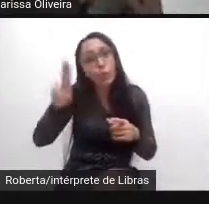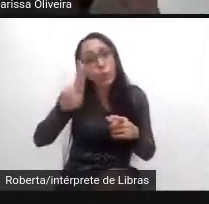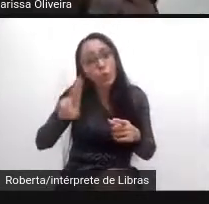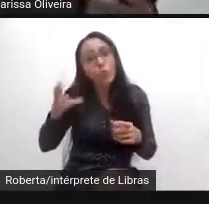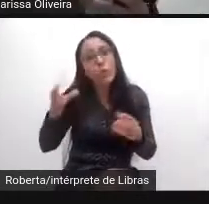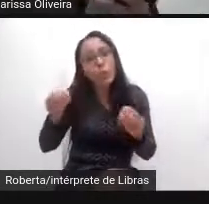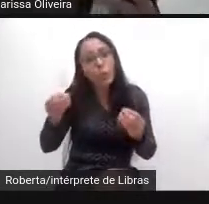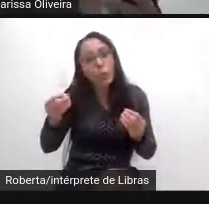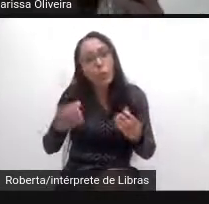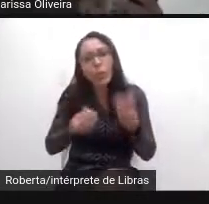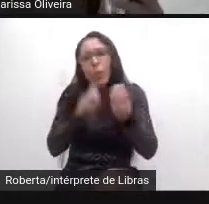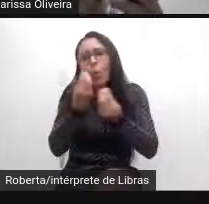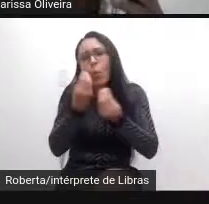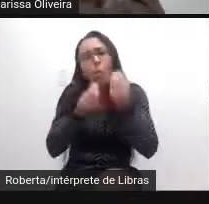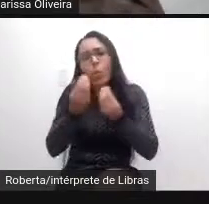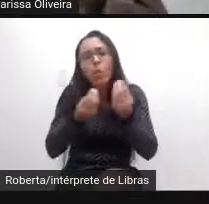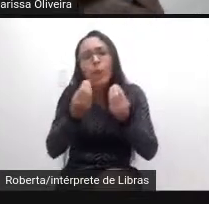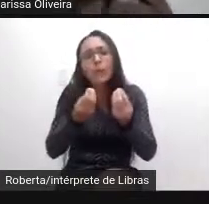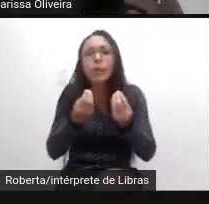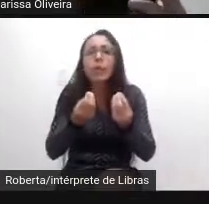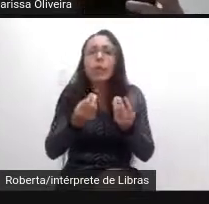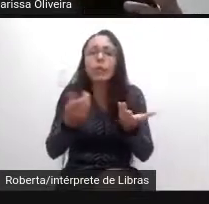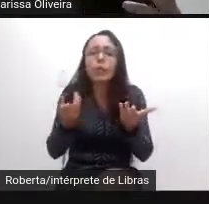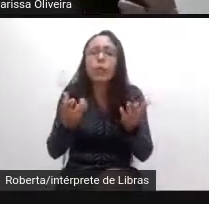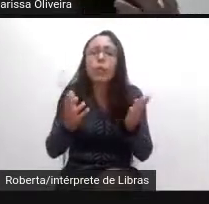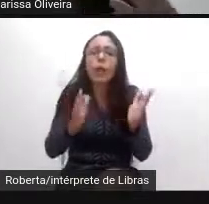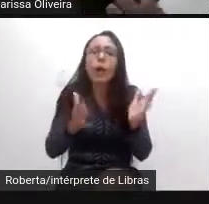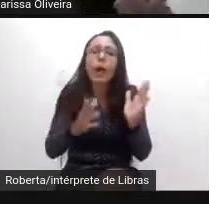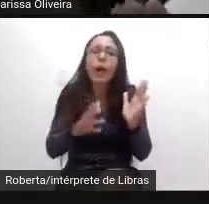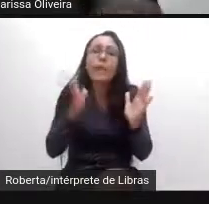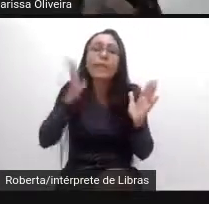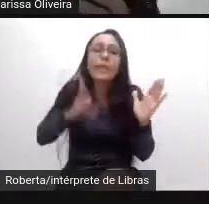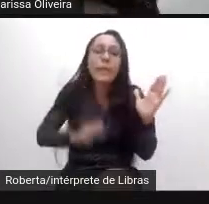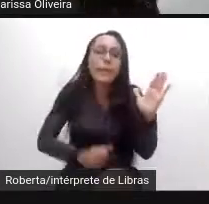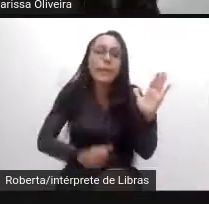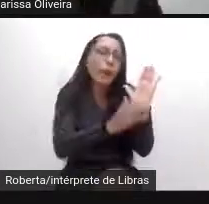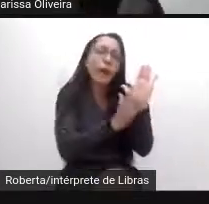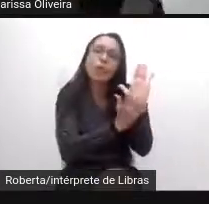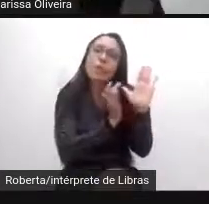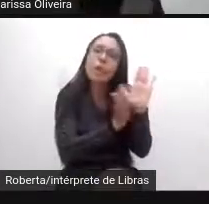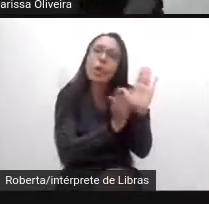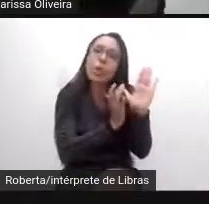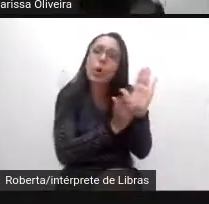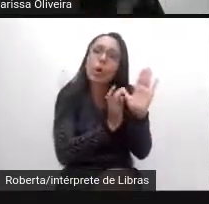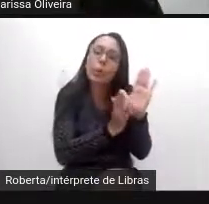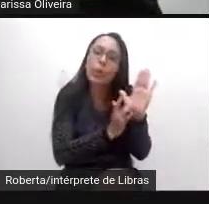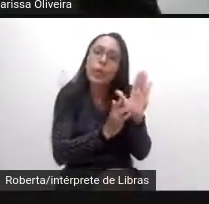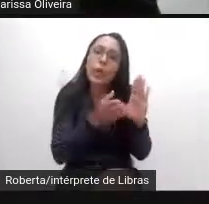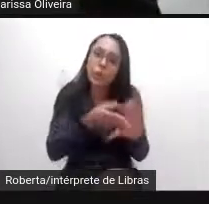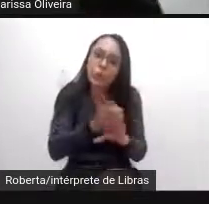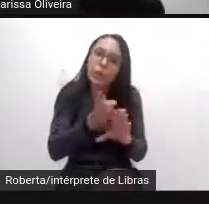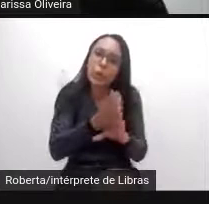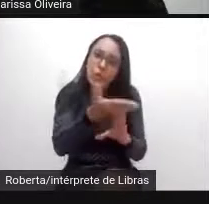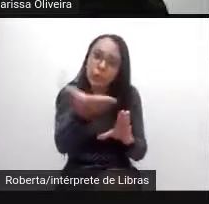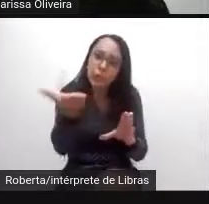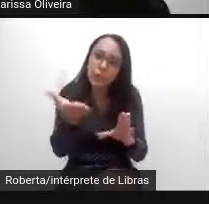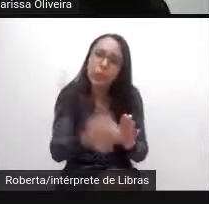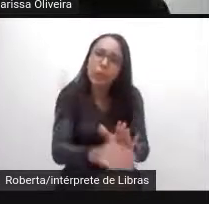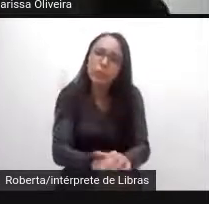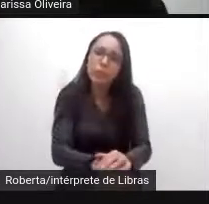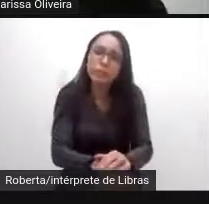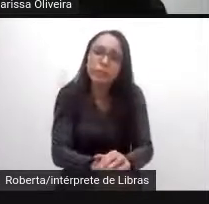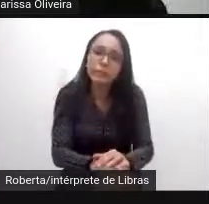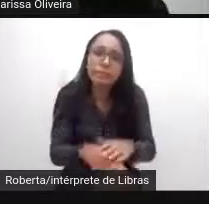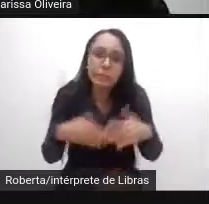eu vou higienizar esse meu celular para não me infectar? Vou dar a dica para vocês. O